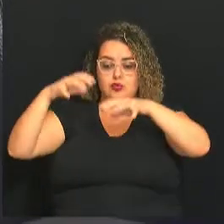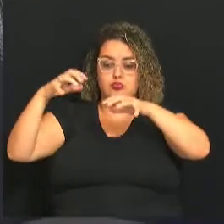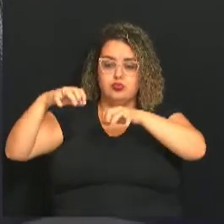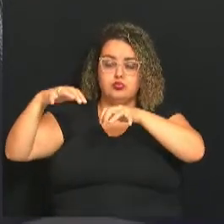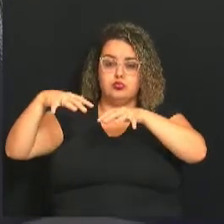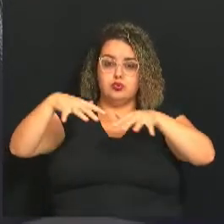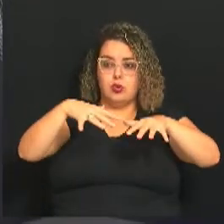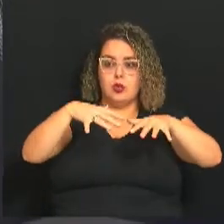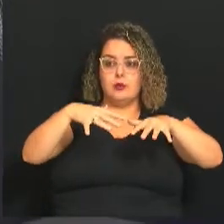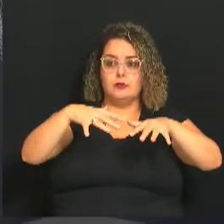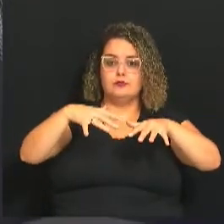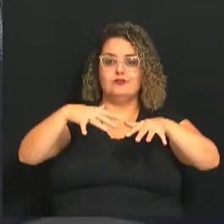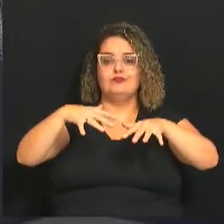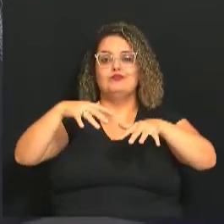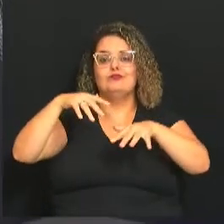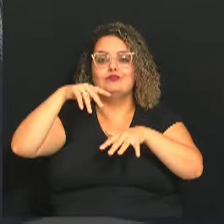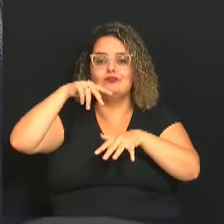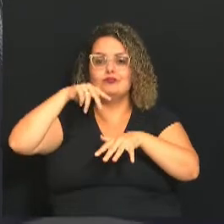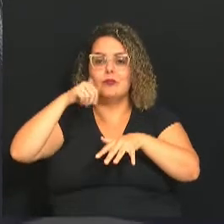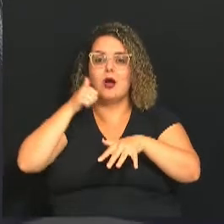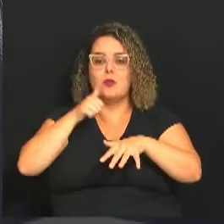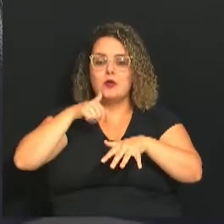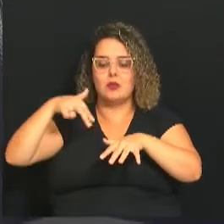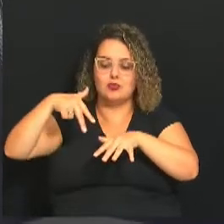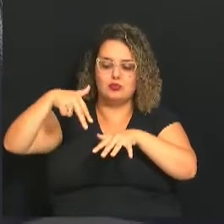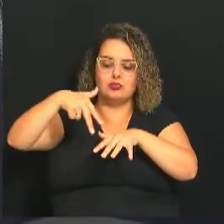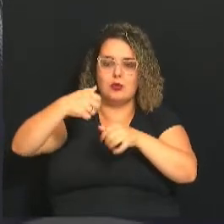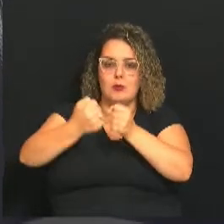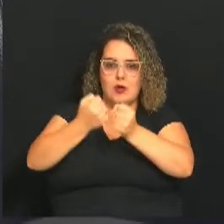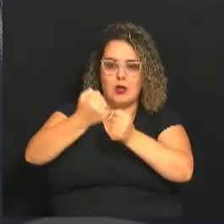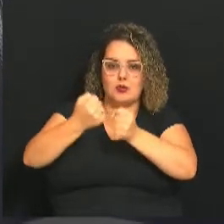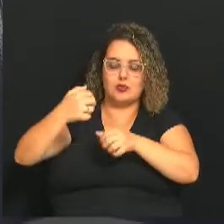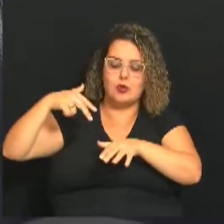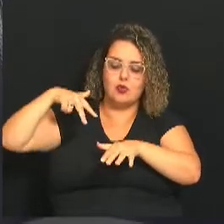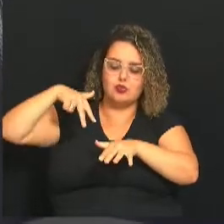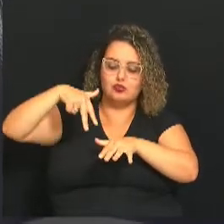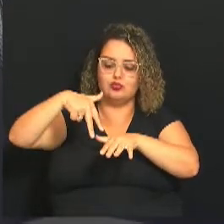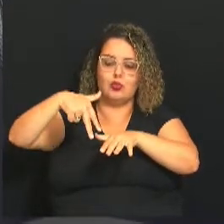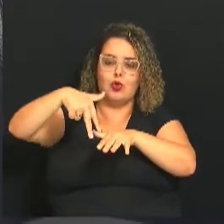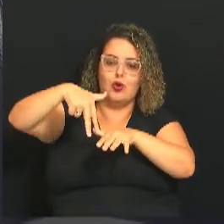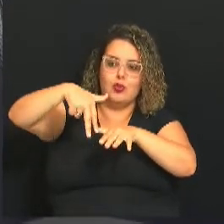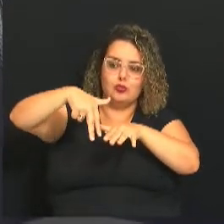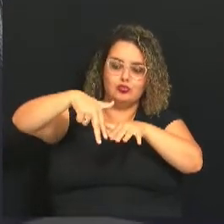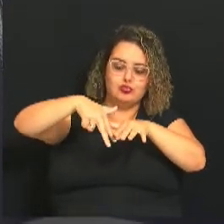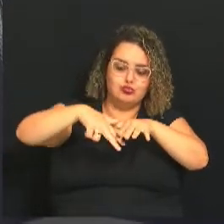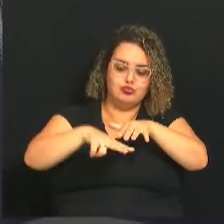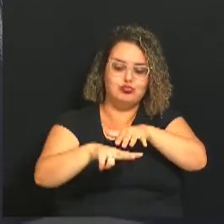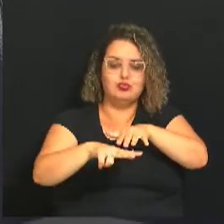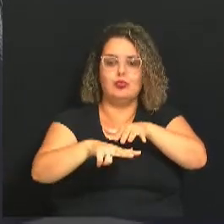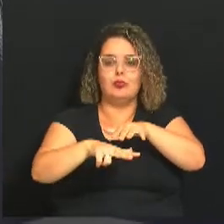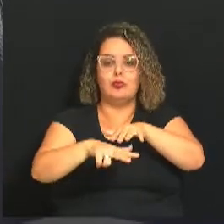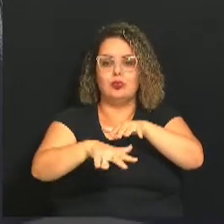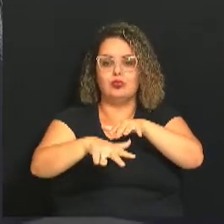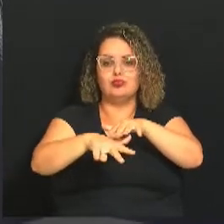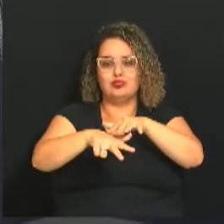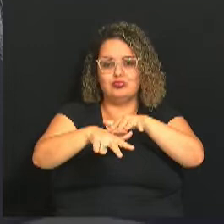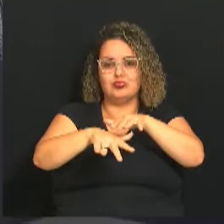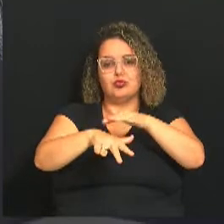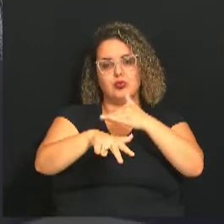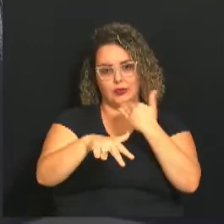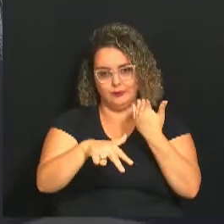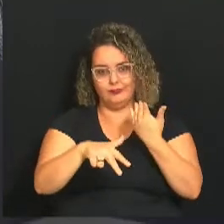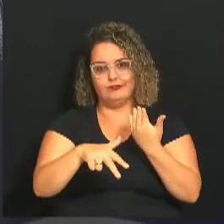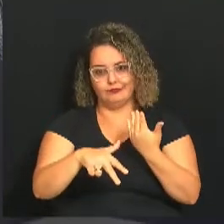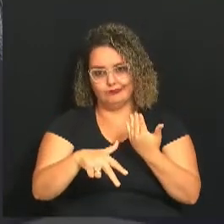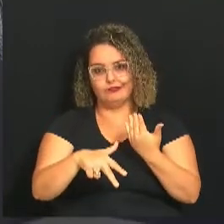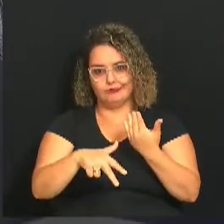sendo arrastada e morreu afogada embaixo do veículo. E depois nós vimos,